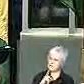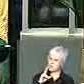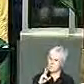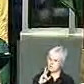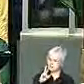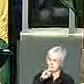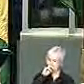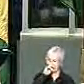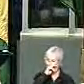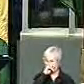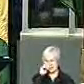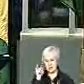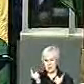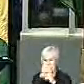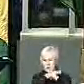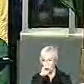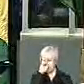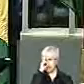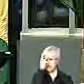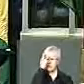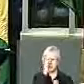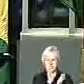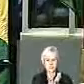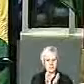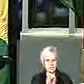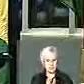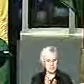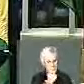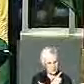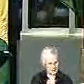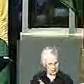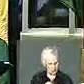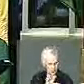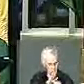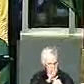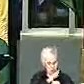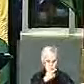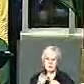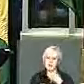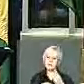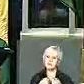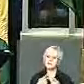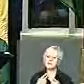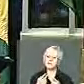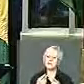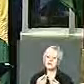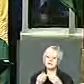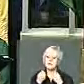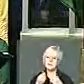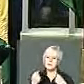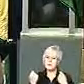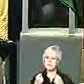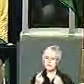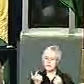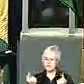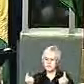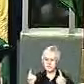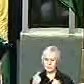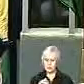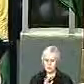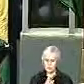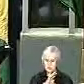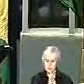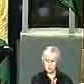mais generosas do Brasil, as que se expõem contra o racismo, contra a homofobia, contra o